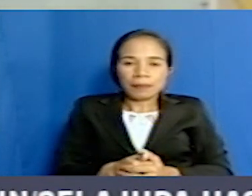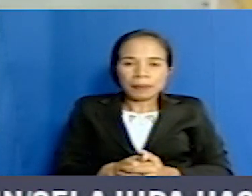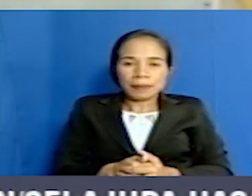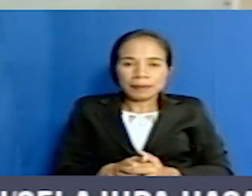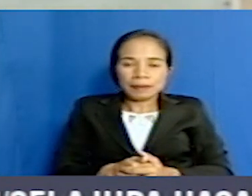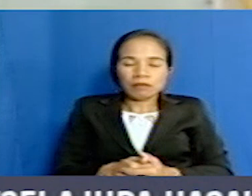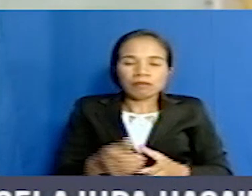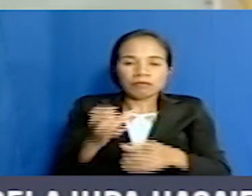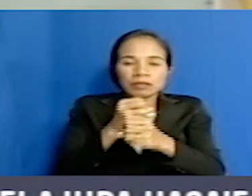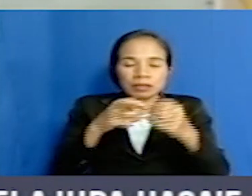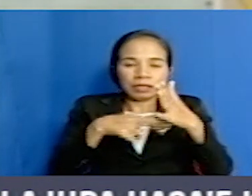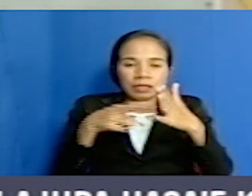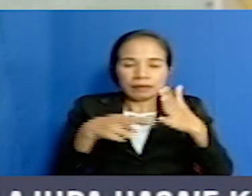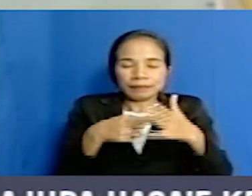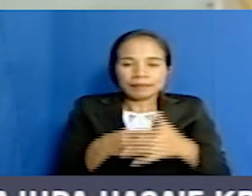rola medidas